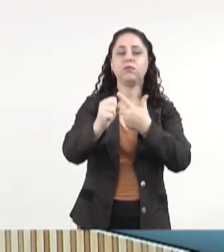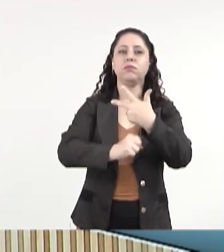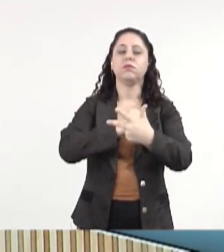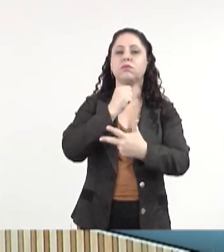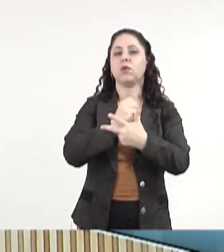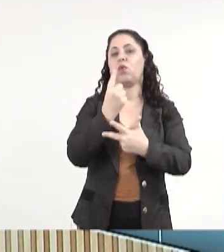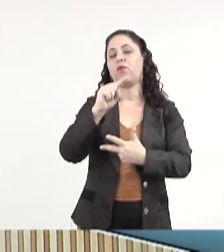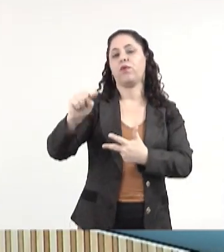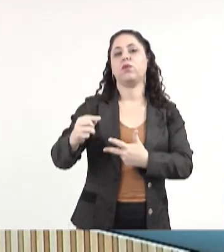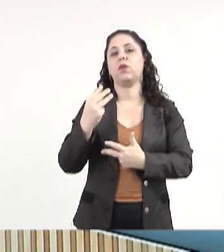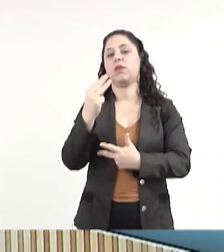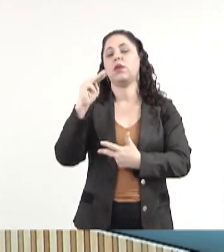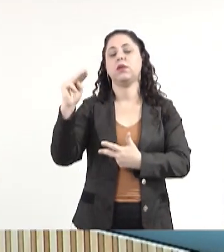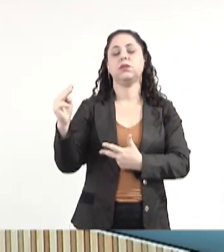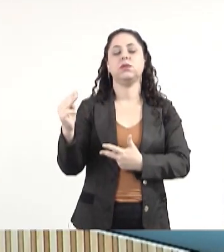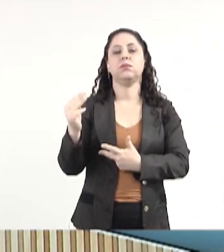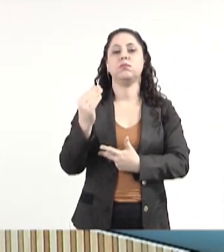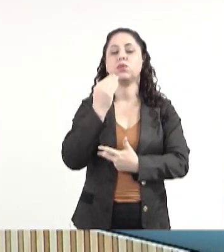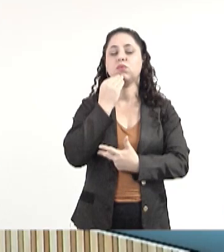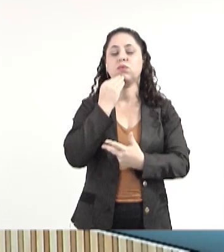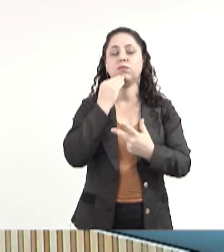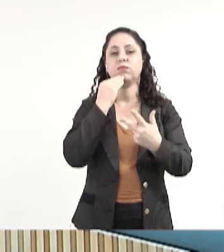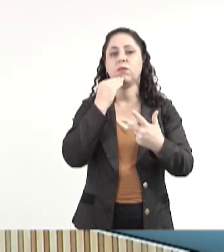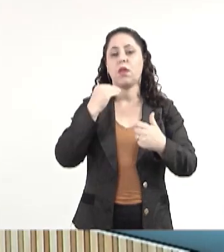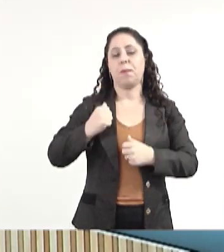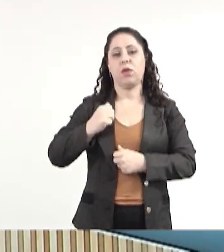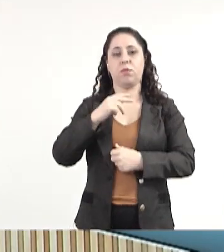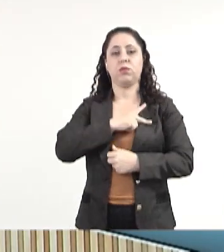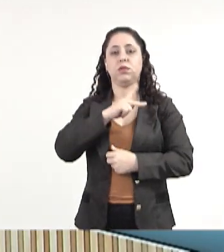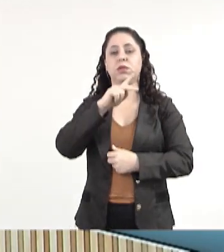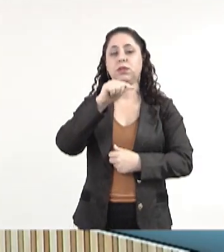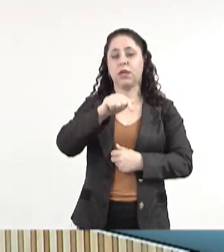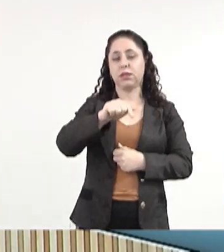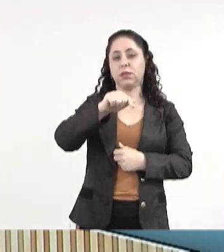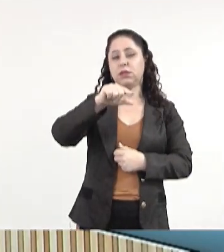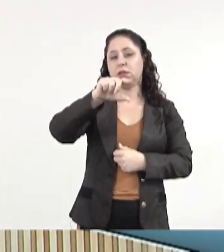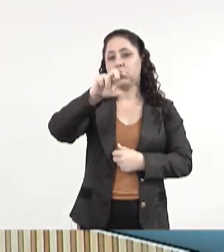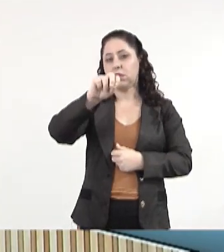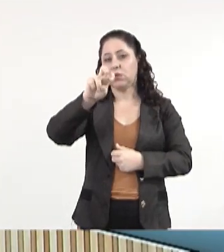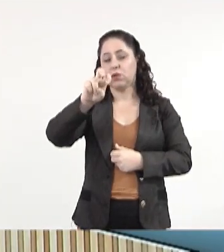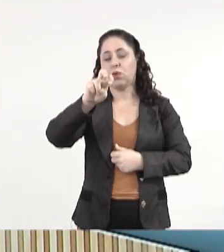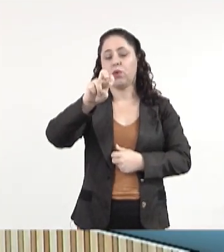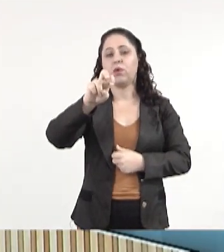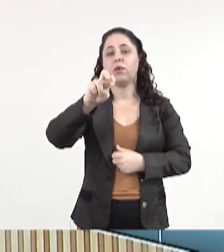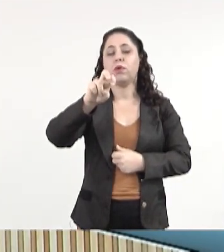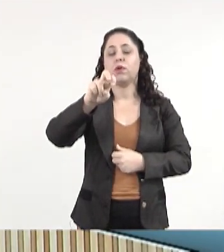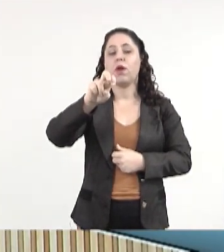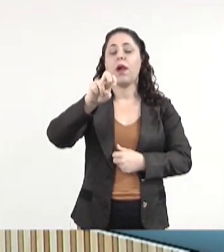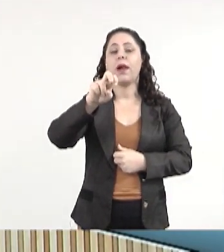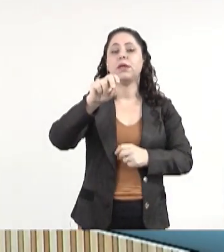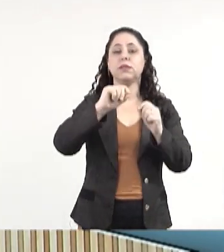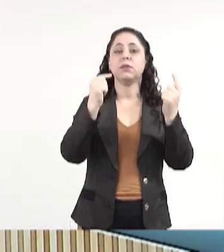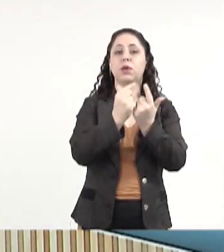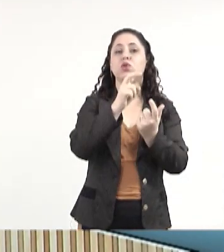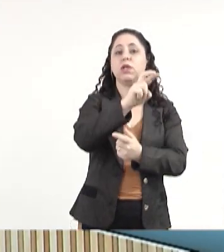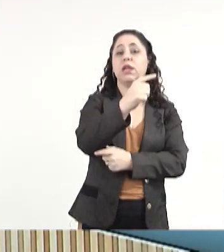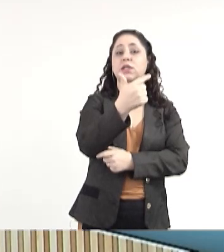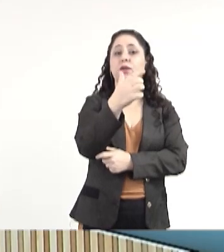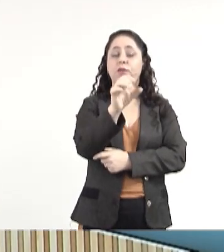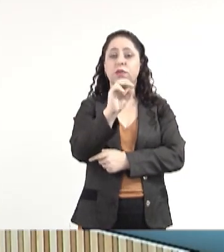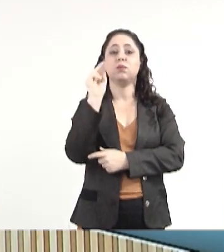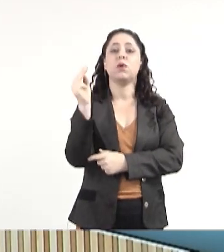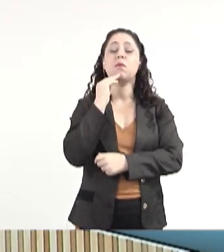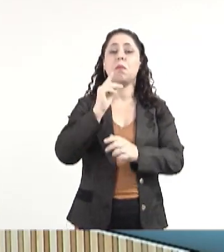vem de 1,3 bilhões de reais, Ministério Público, 705 milhões, Assembleia Legislativa, 520 milhões,